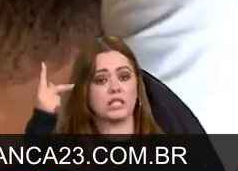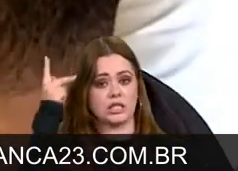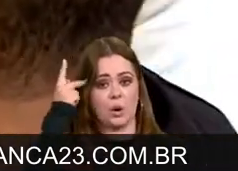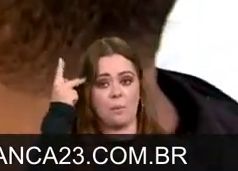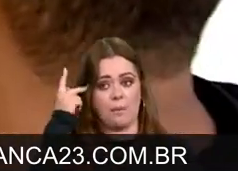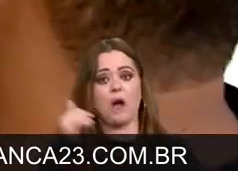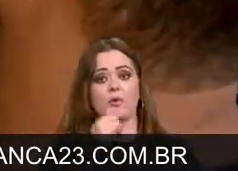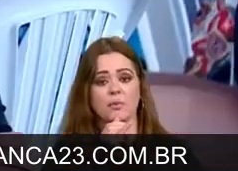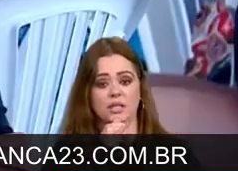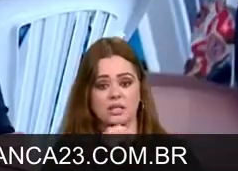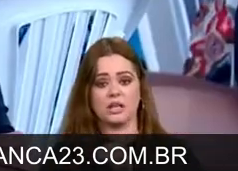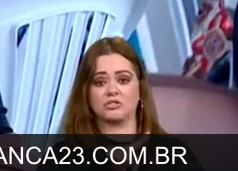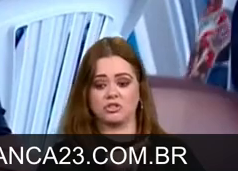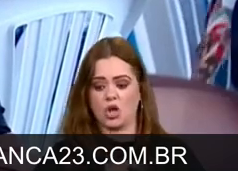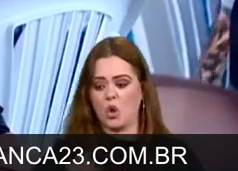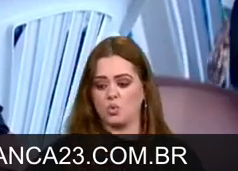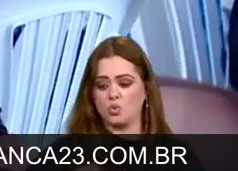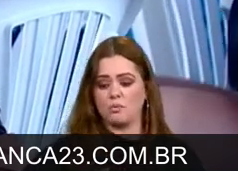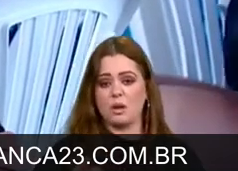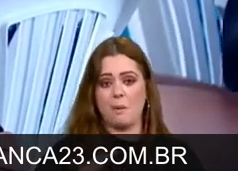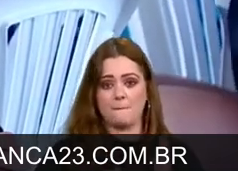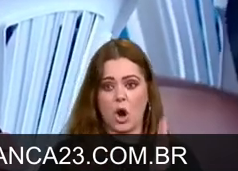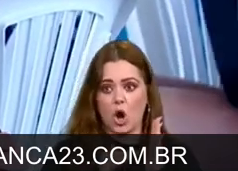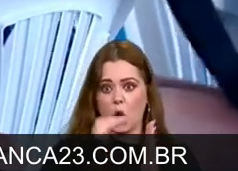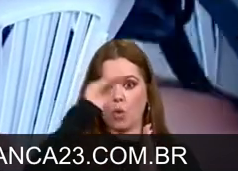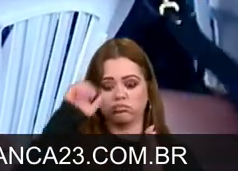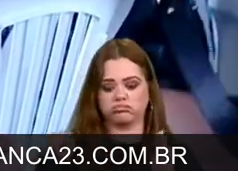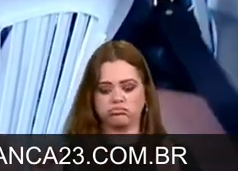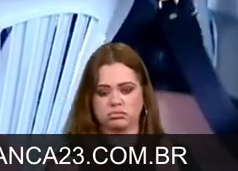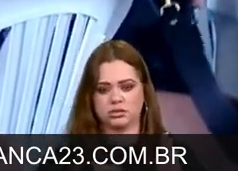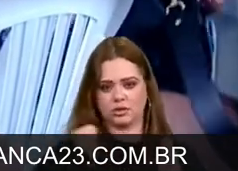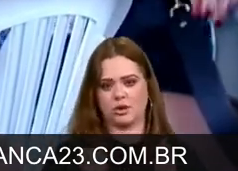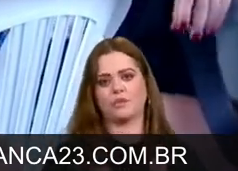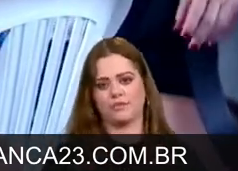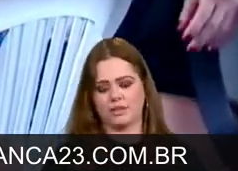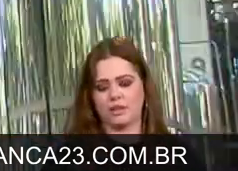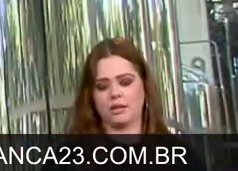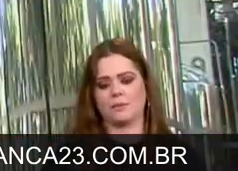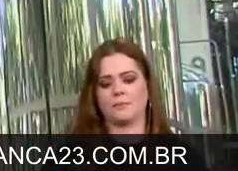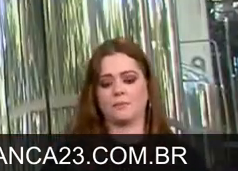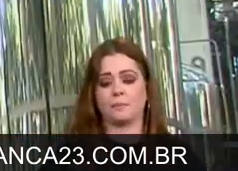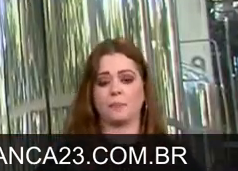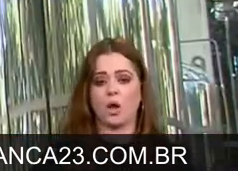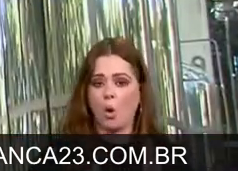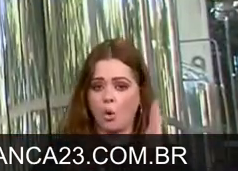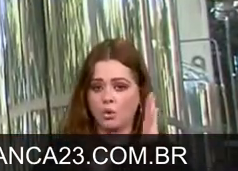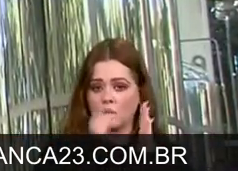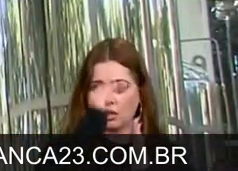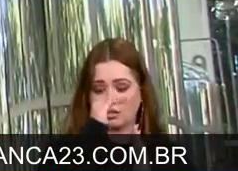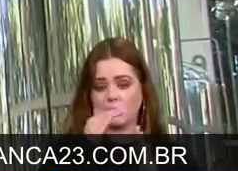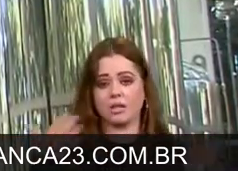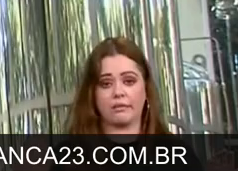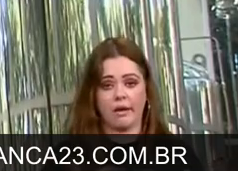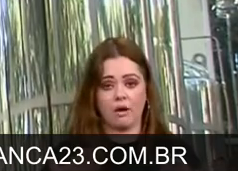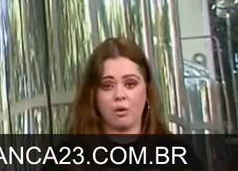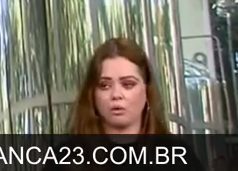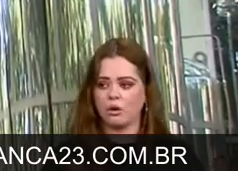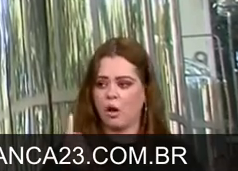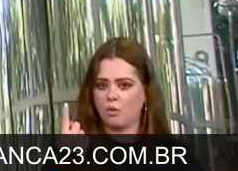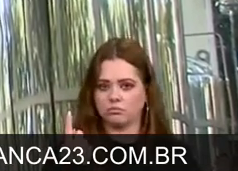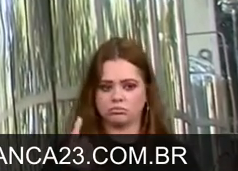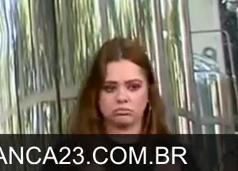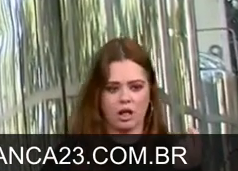maior número de cervejarias registradas, seguido pelo Rio Grande do Sul e Minas Gerais. Com esse crescimento, agora um a